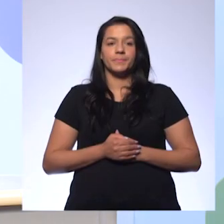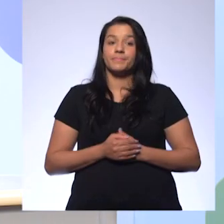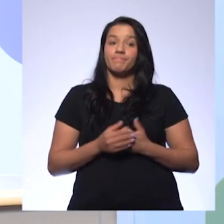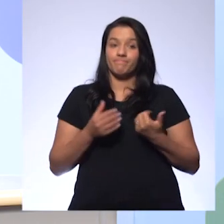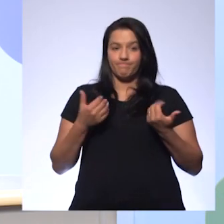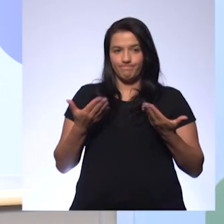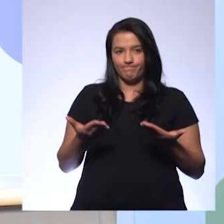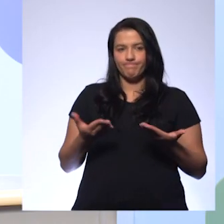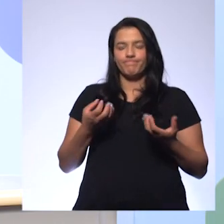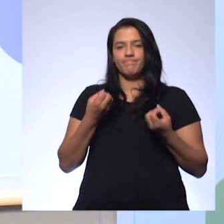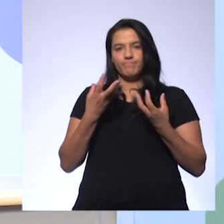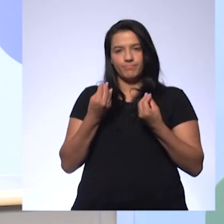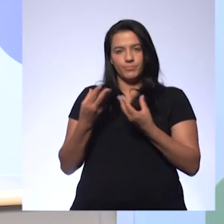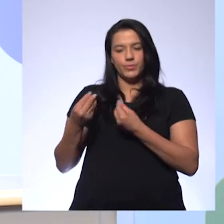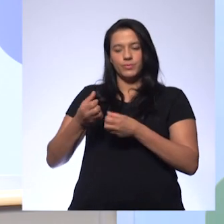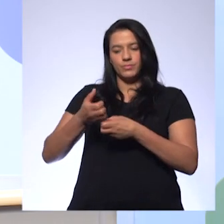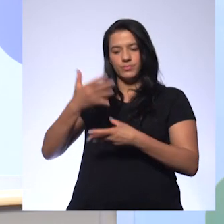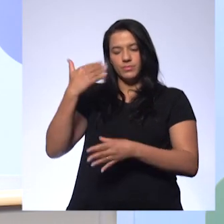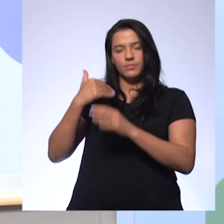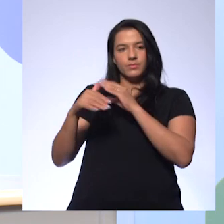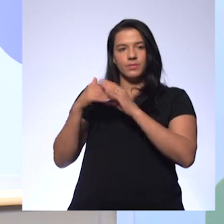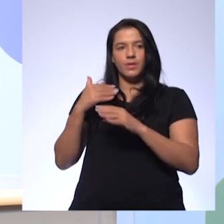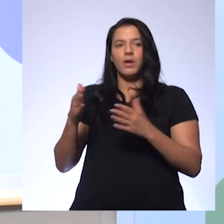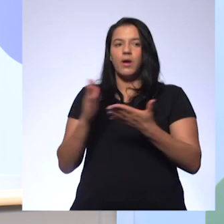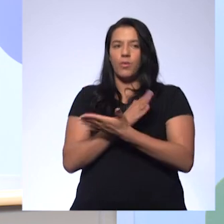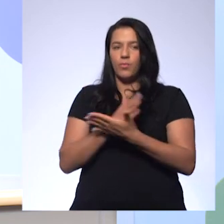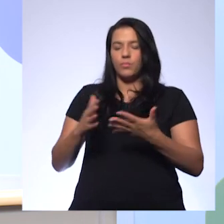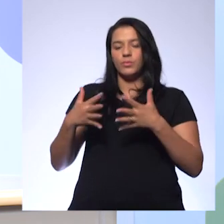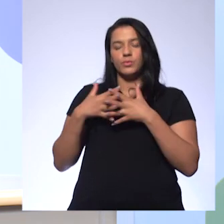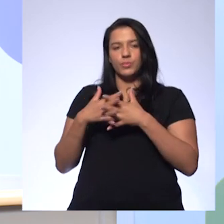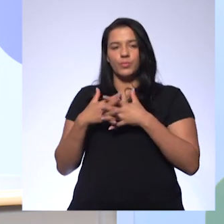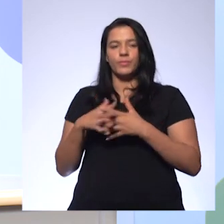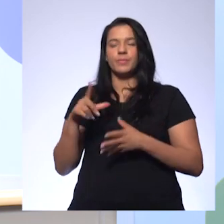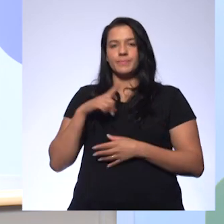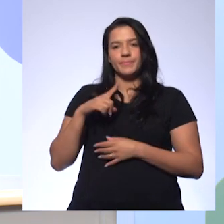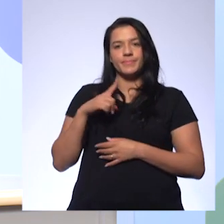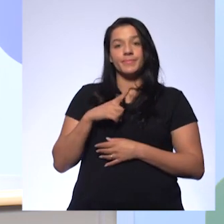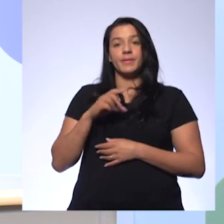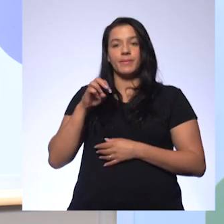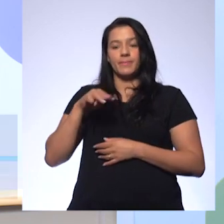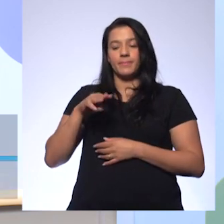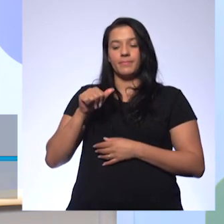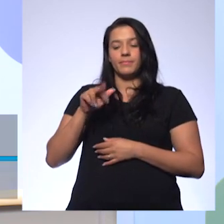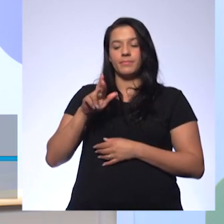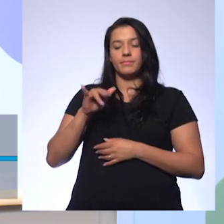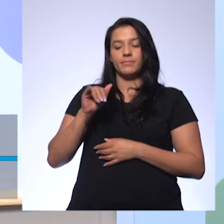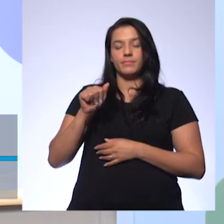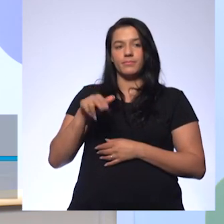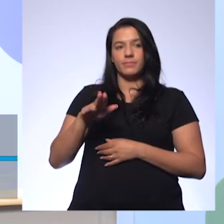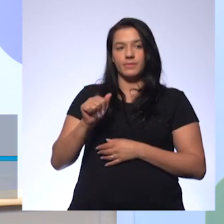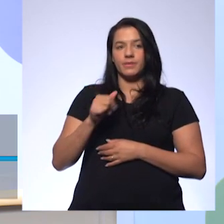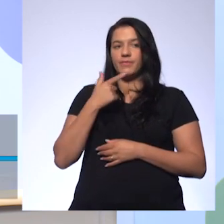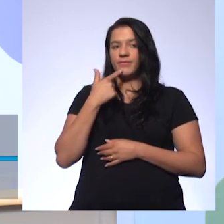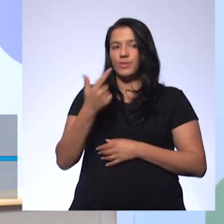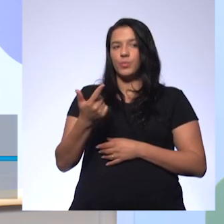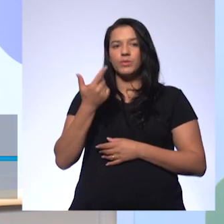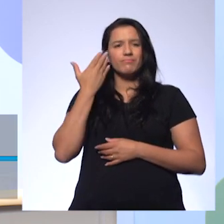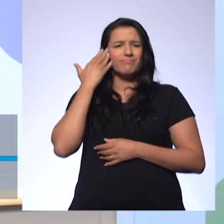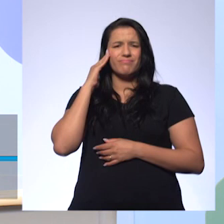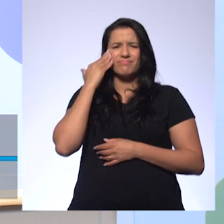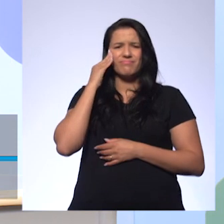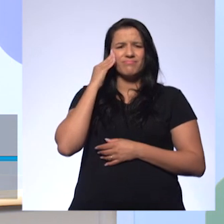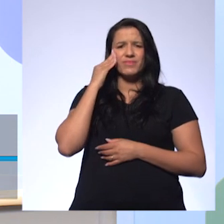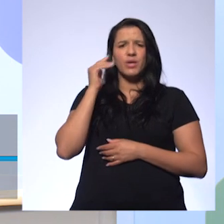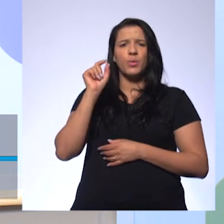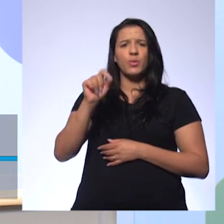Bem, professora, bastante interação, algumas dúvidas dos alunos, né? A Mariana disse aqui que ela não está entendendo, né, a